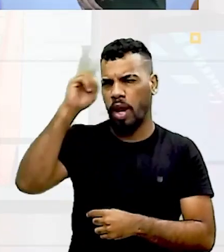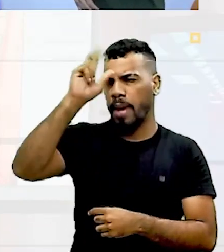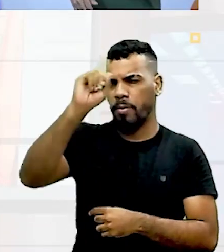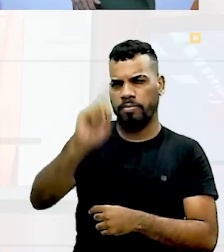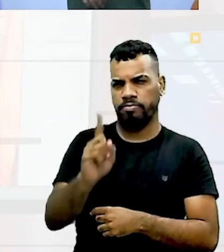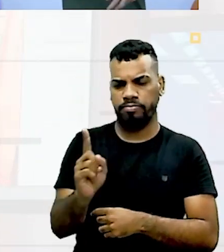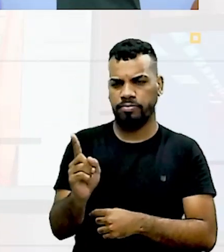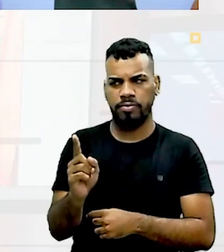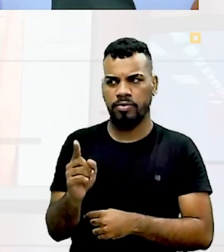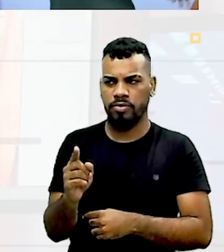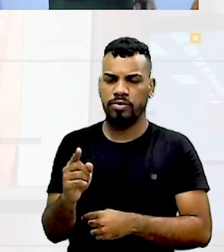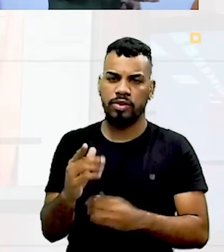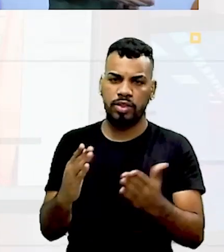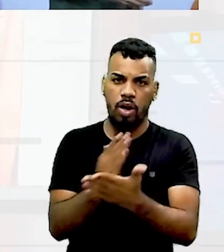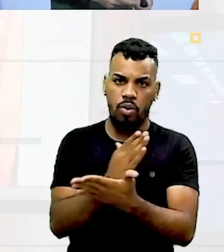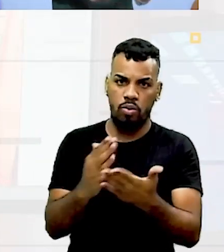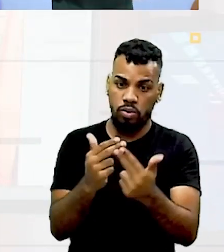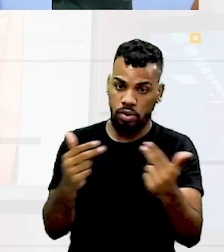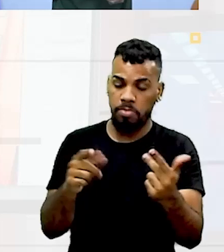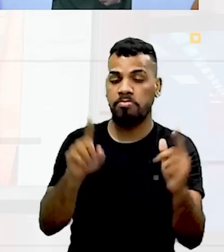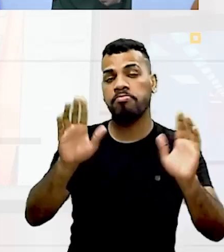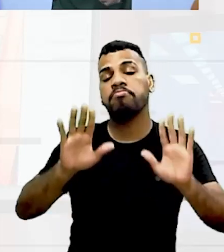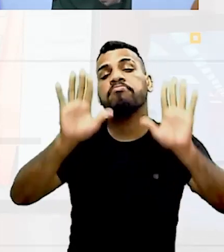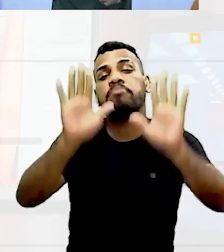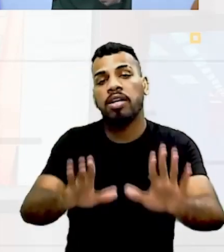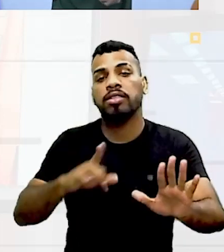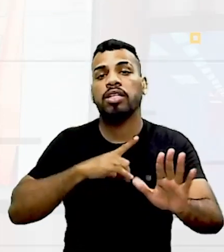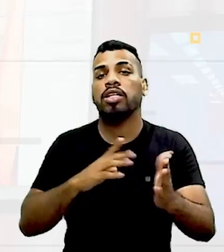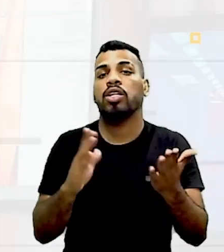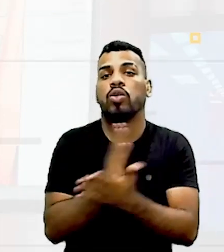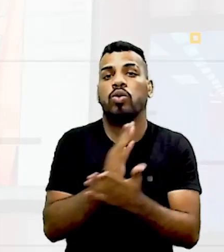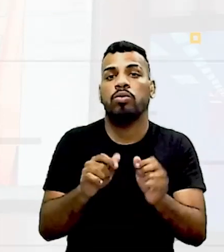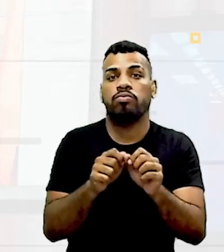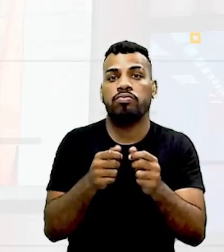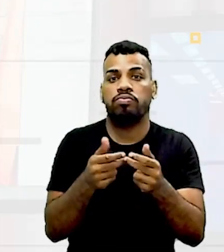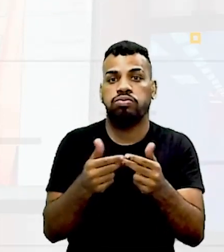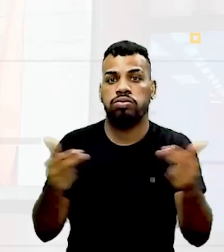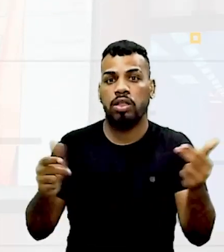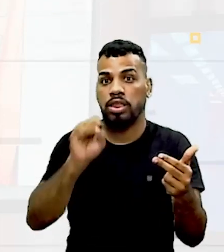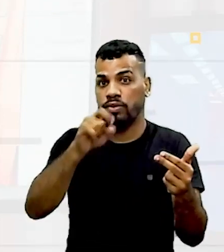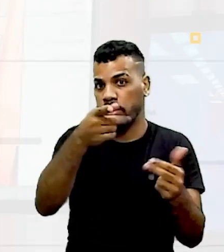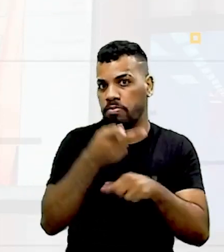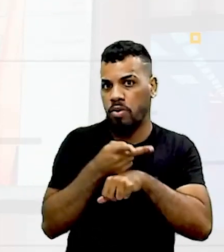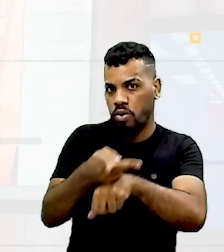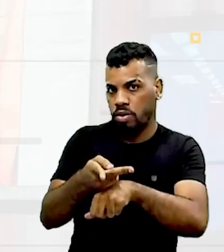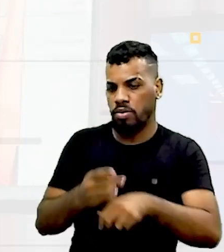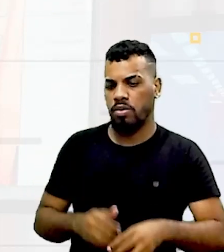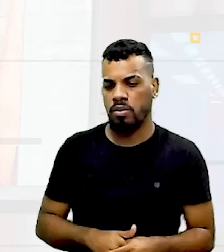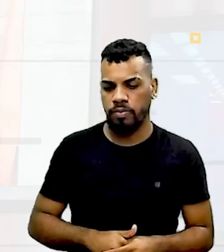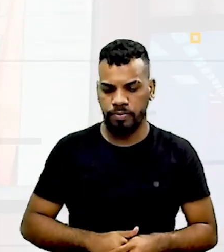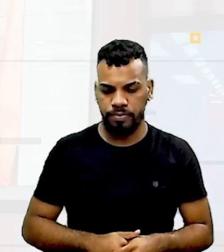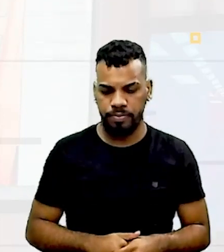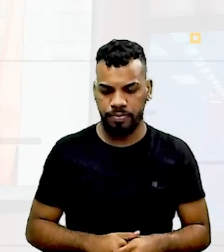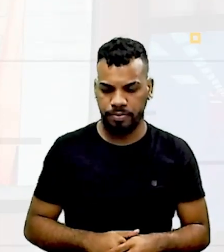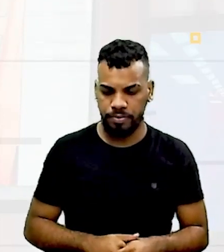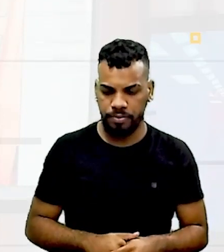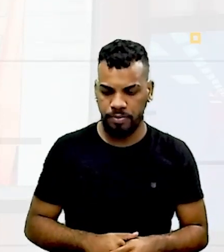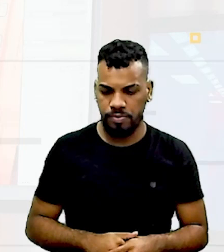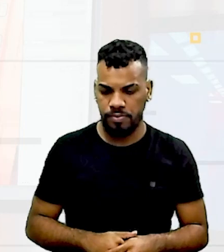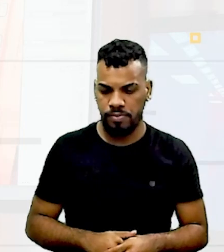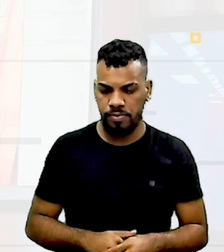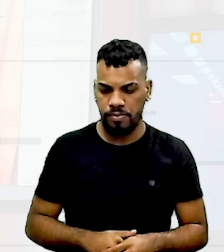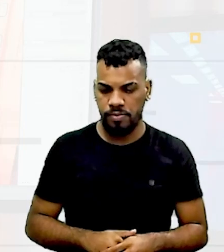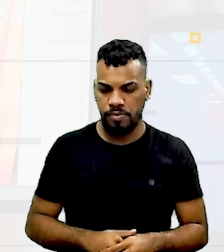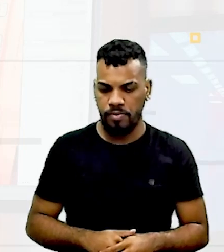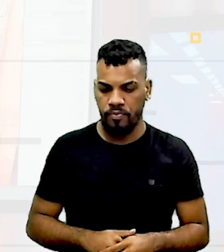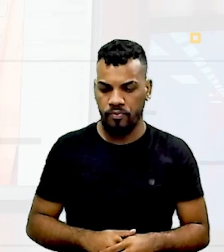agora de algum específico, mas tem muitos deles por aí, se você procurar. E outro que eu pensei em